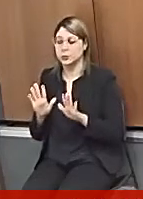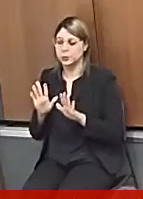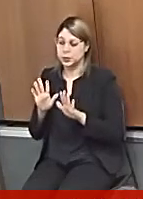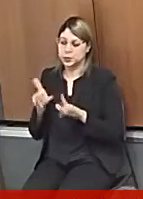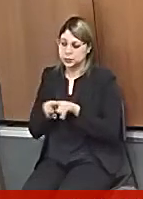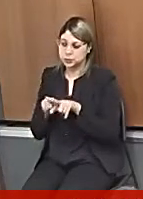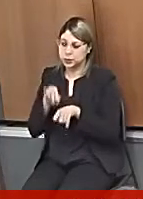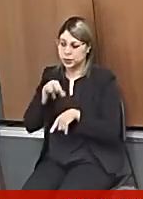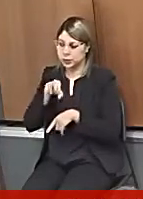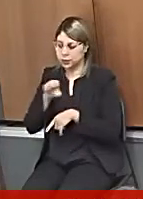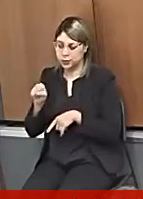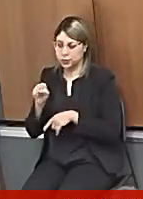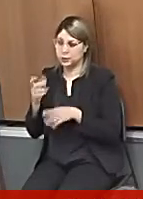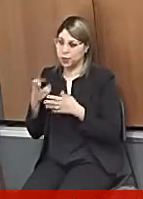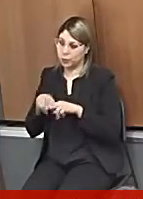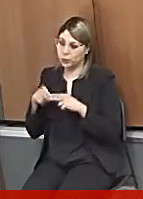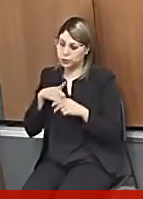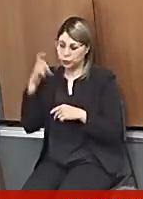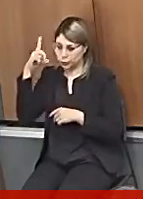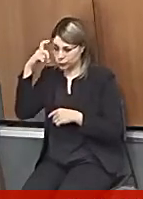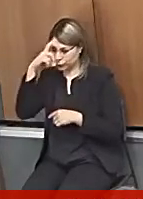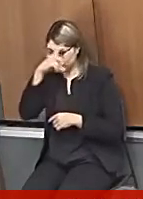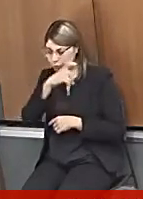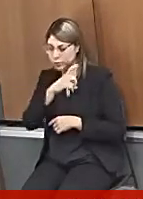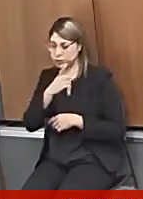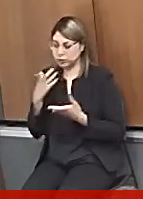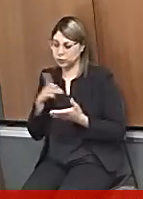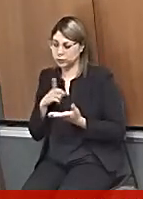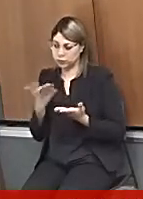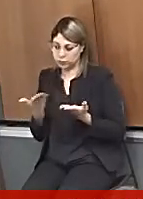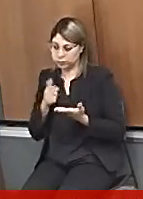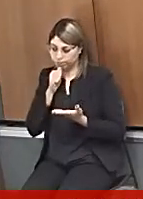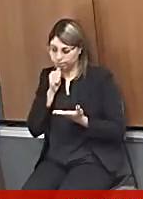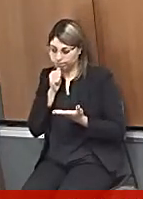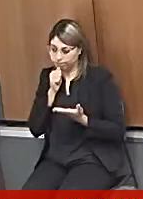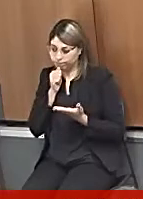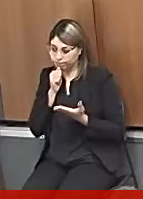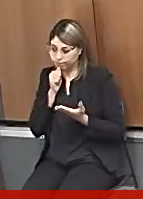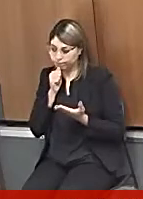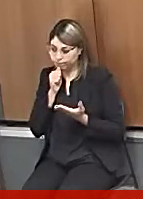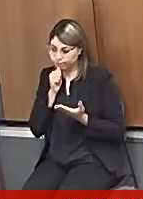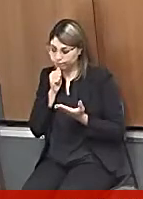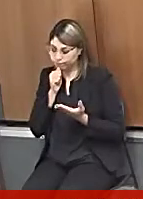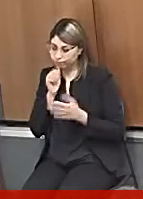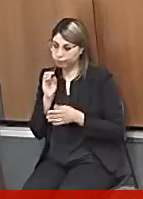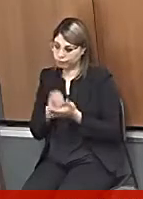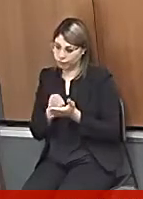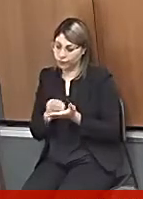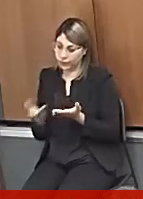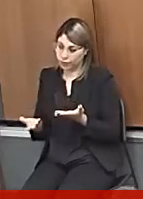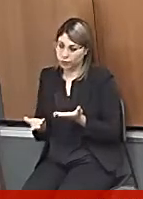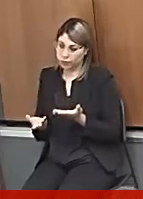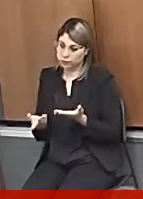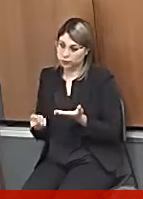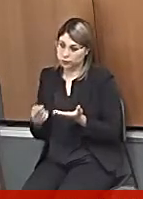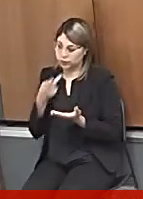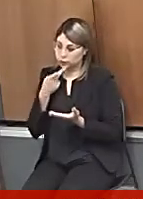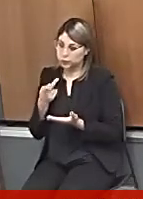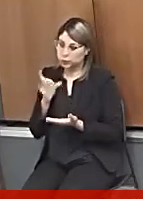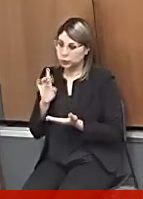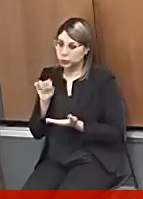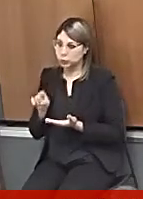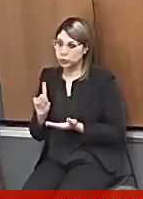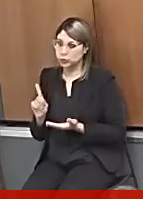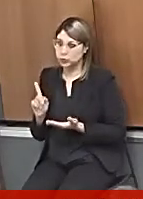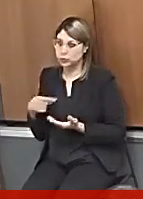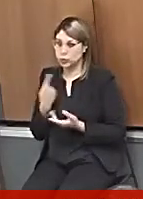mudando então houve essa dificuldade existe então ainda essa pendência que eu tô falando inicialmente mas acho que não é nossa